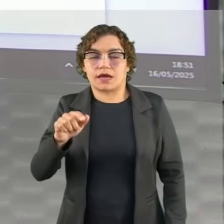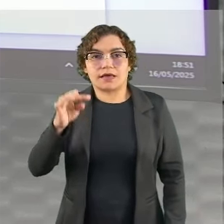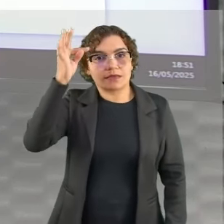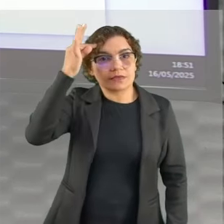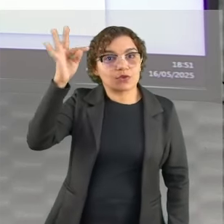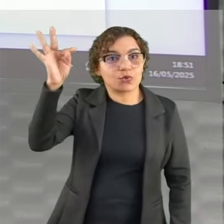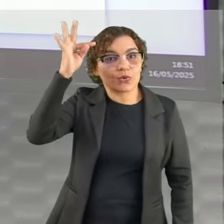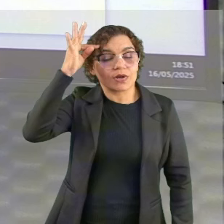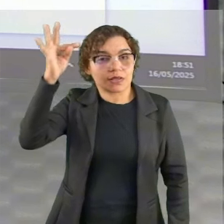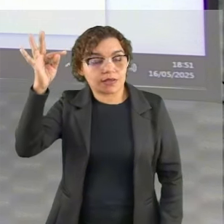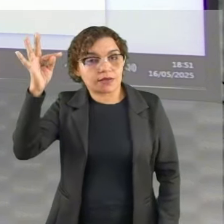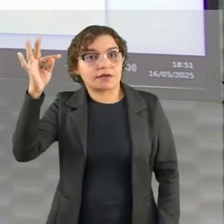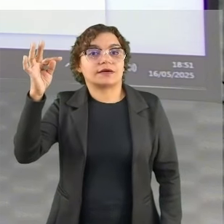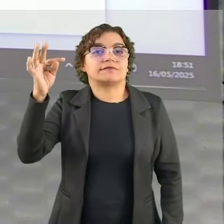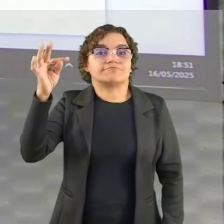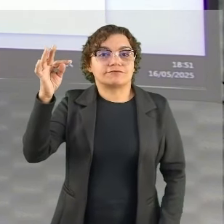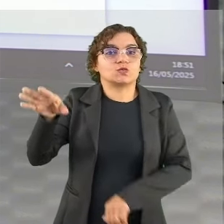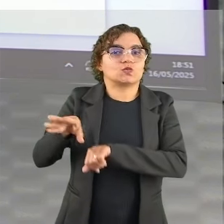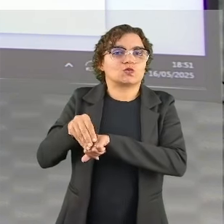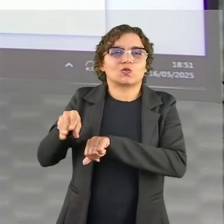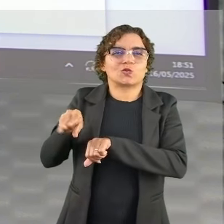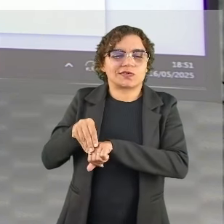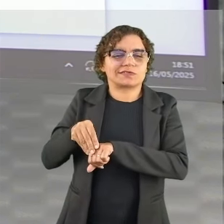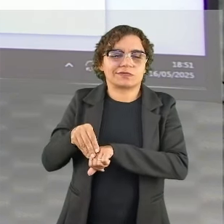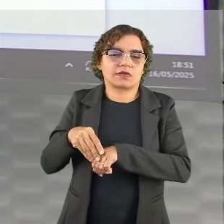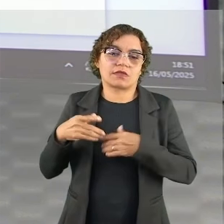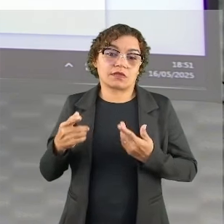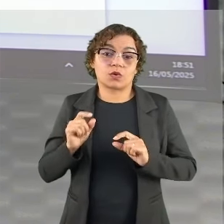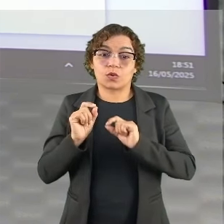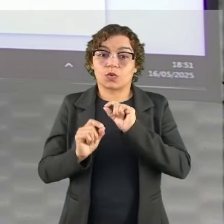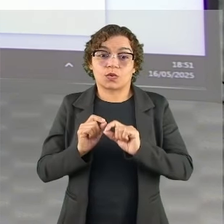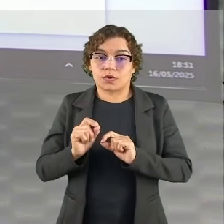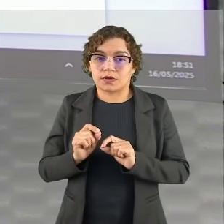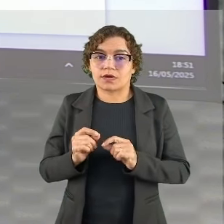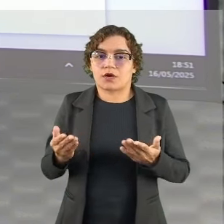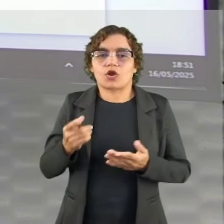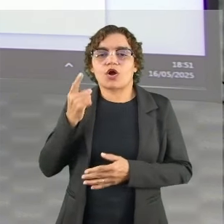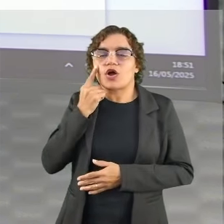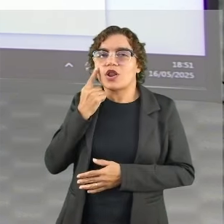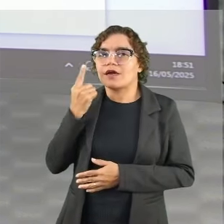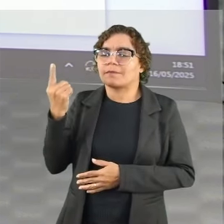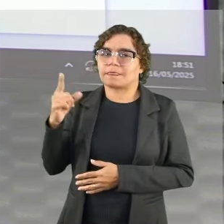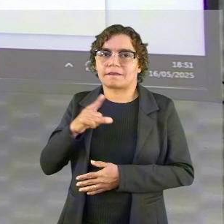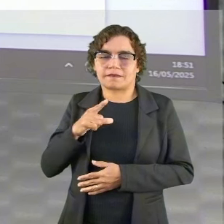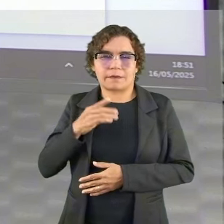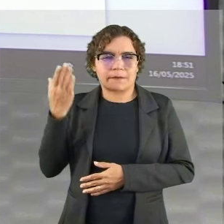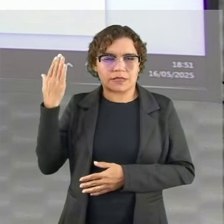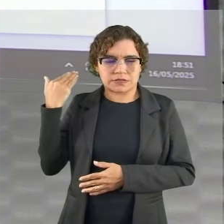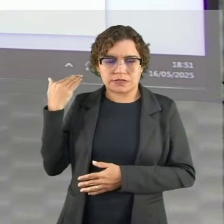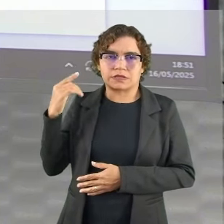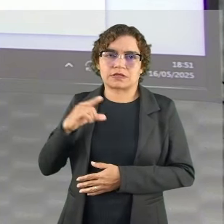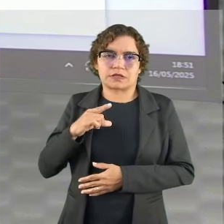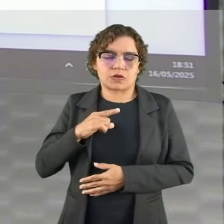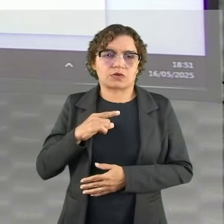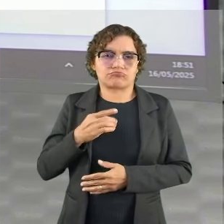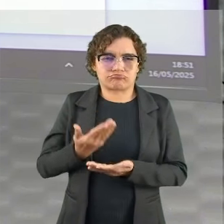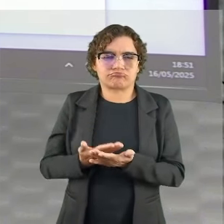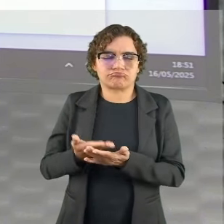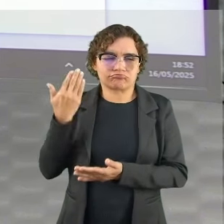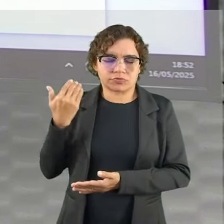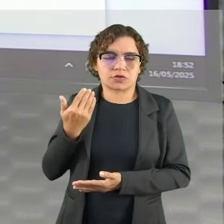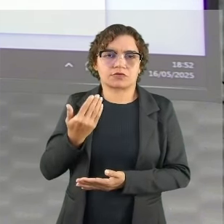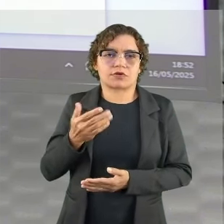Então, né, esse é o tema da nossa aula, né? Percebem que nas aulas passadas falamos ali sobre duas áreas da filosofia. Hoje nós